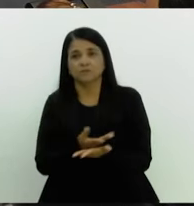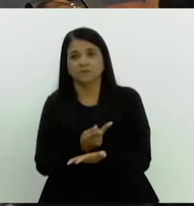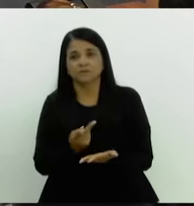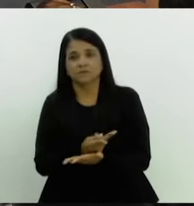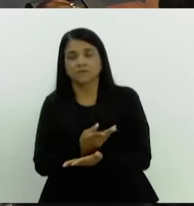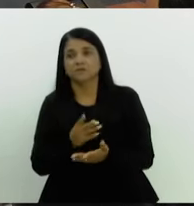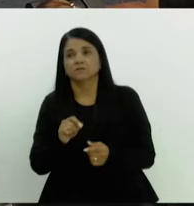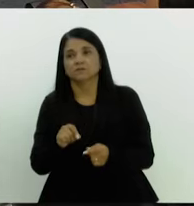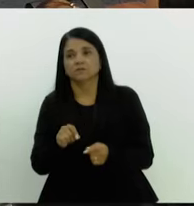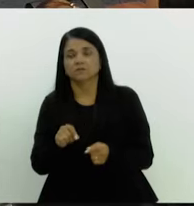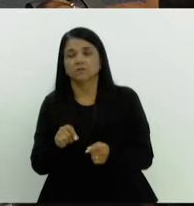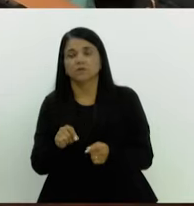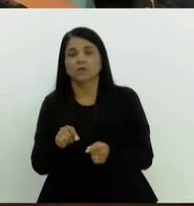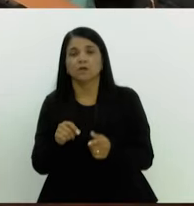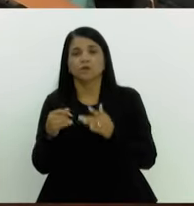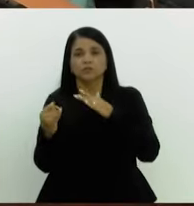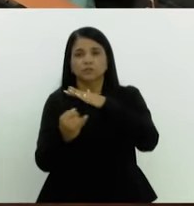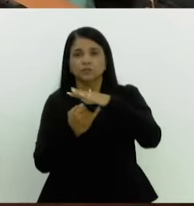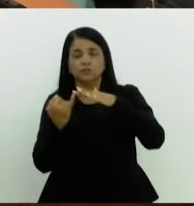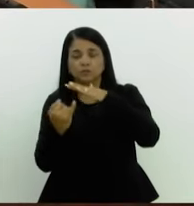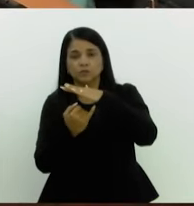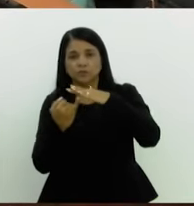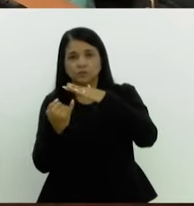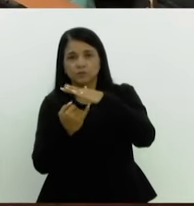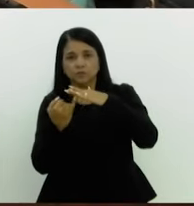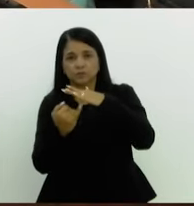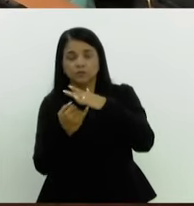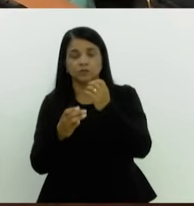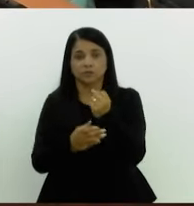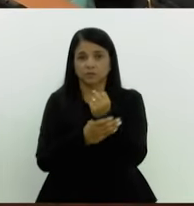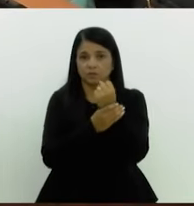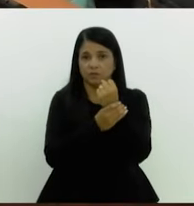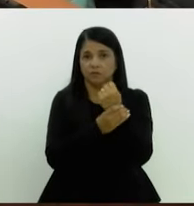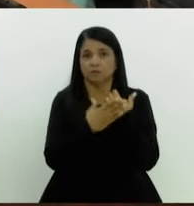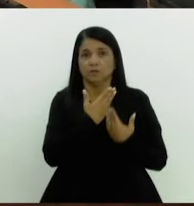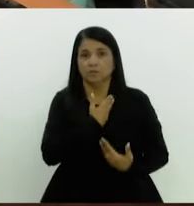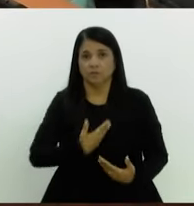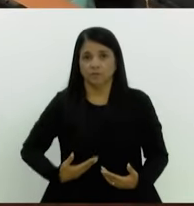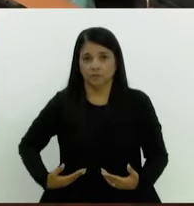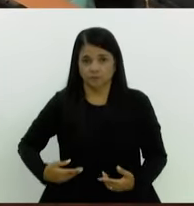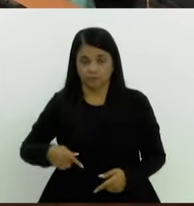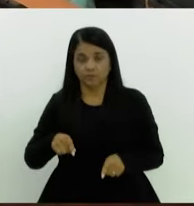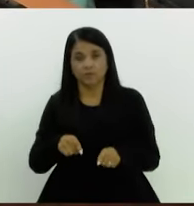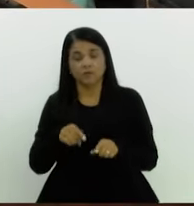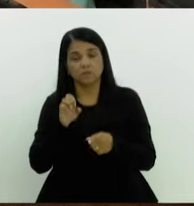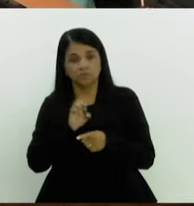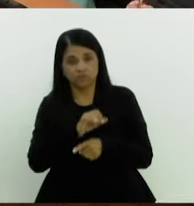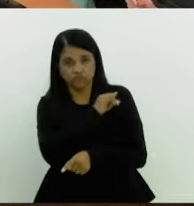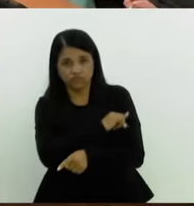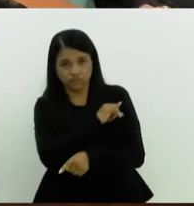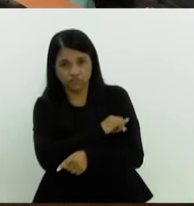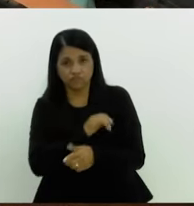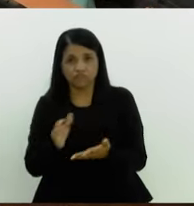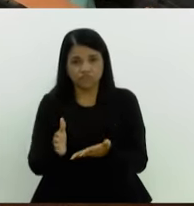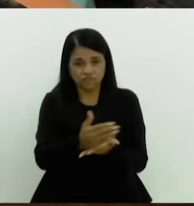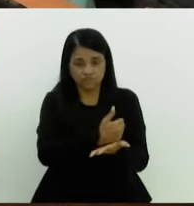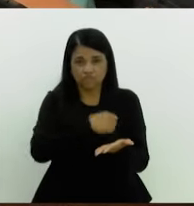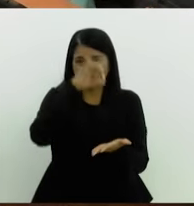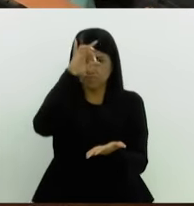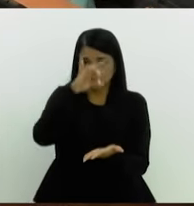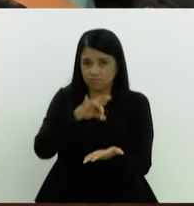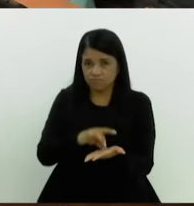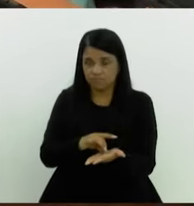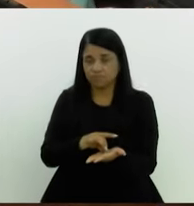campanhas o Instituto de Segurança Pública do Rio de Janeiro que também é muito bem conduzido e que tem estatísticas oficiais